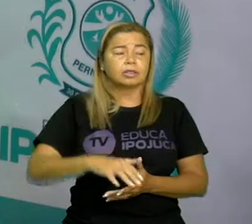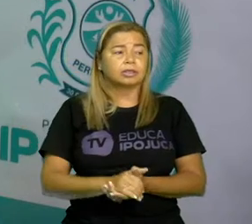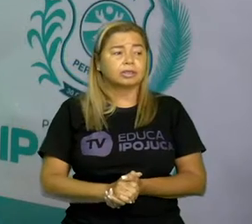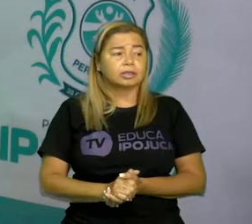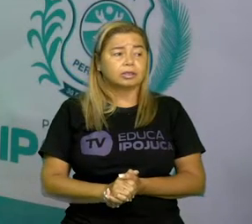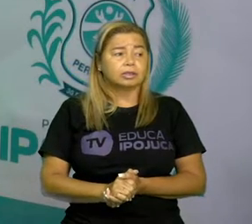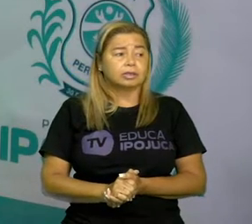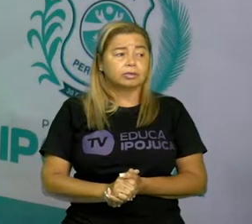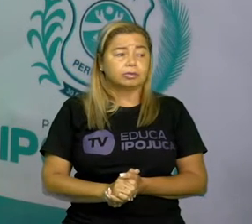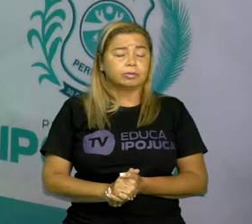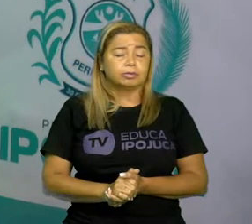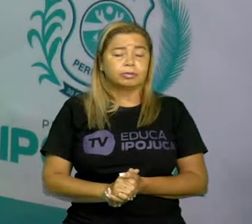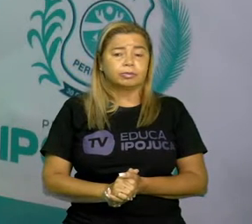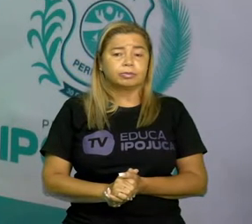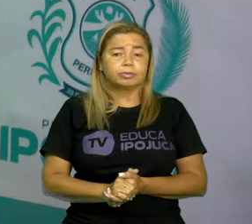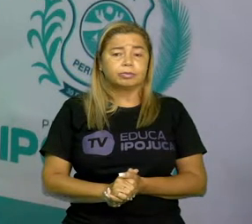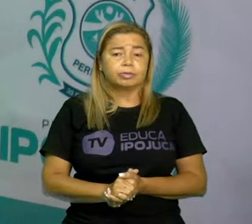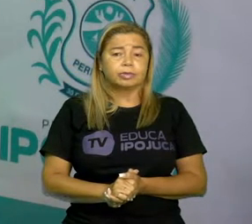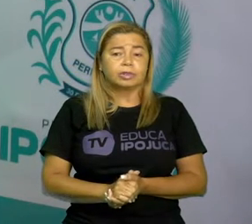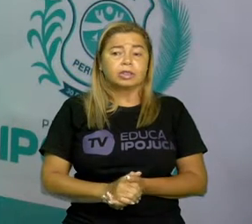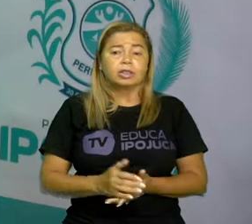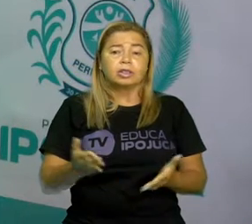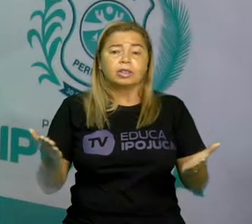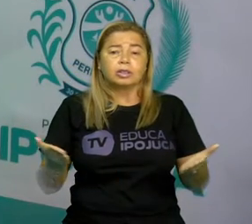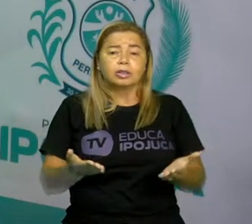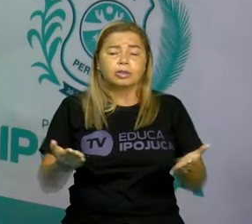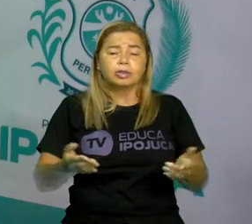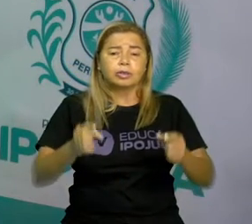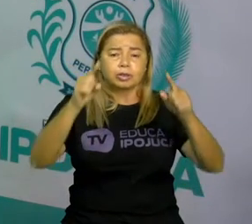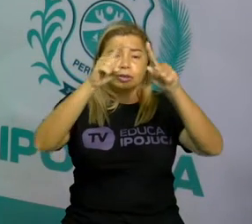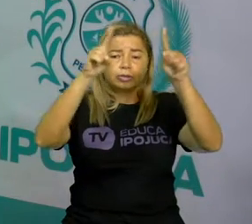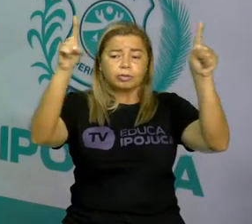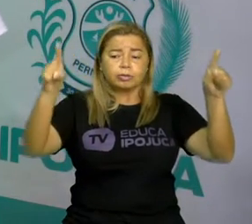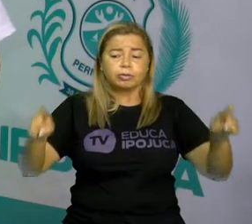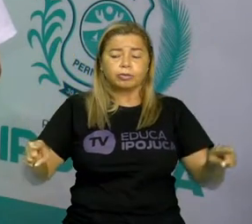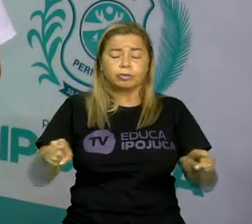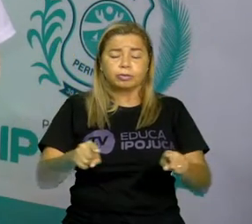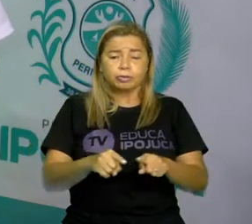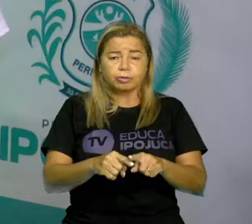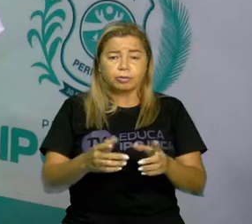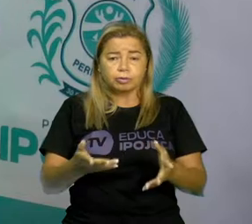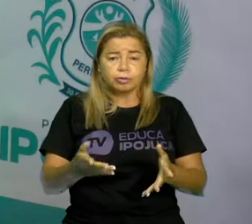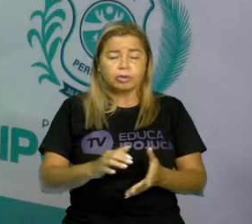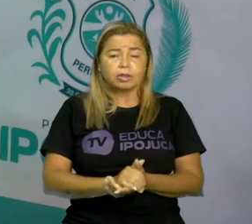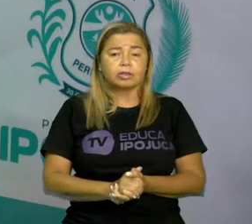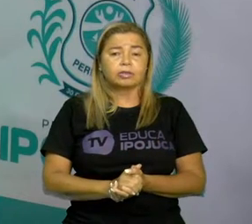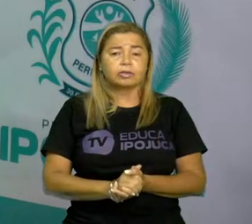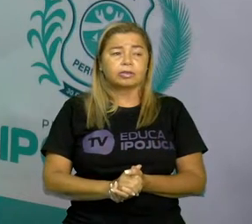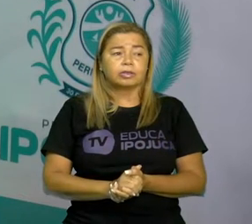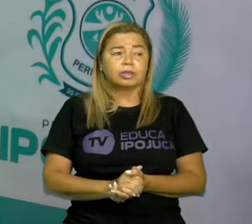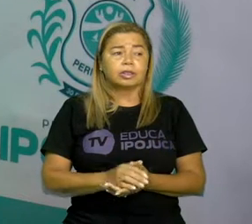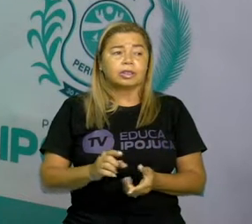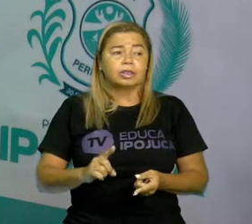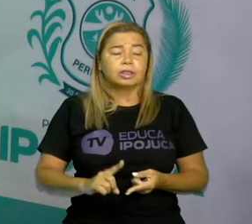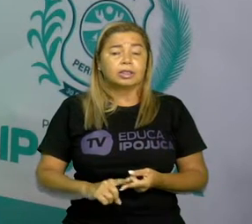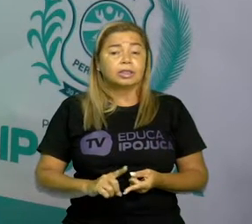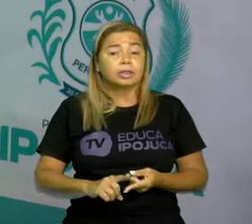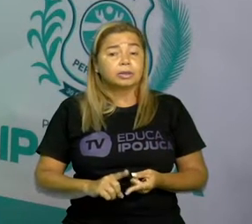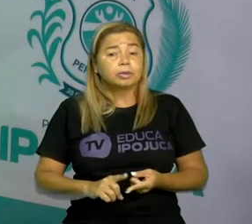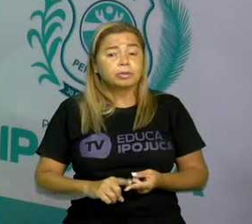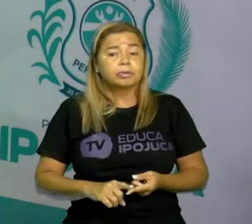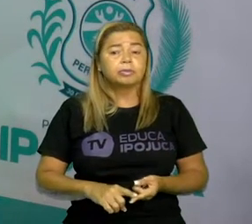Aqui vamos para o quadro posicional, que também as pessoas, a gente conhece também como quadro valor de